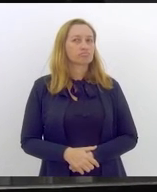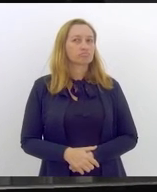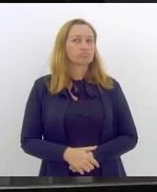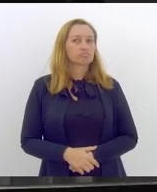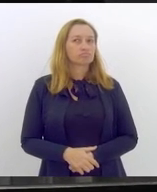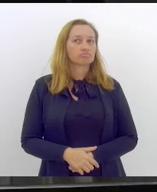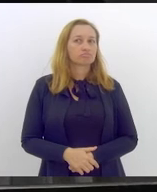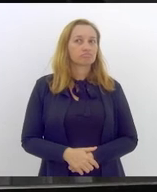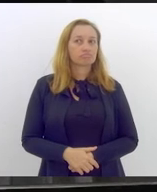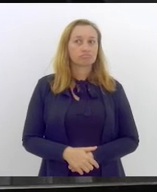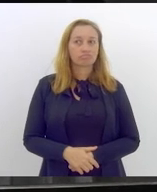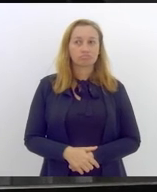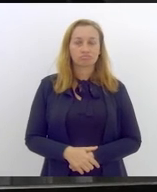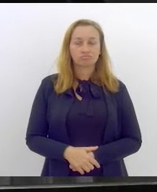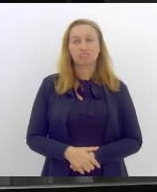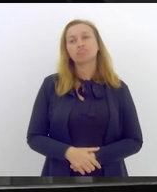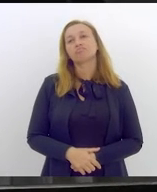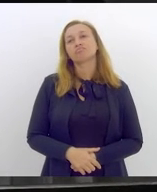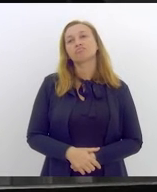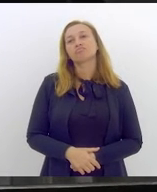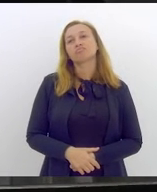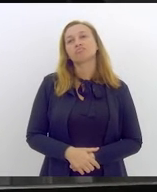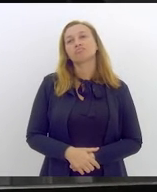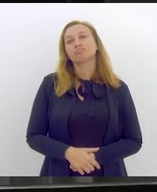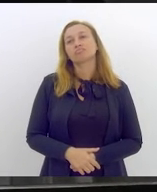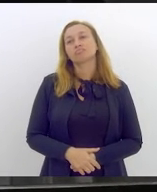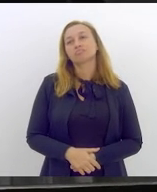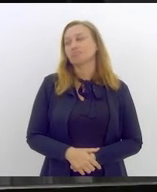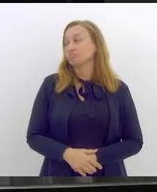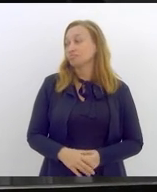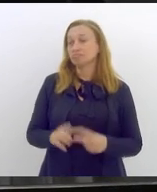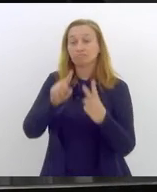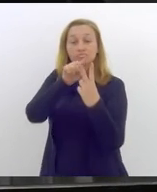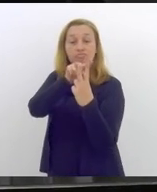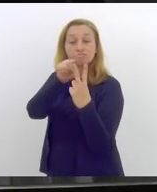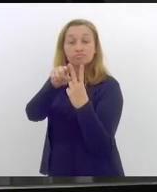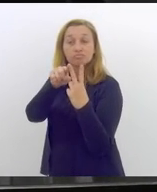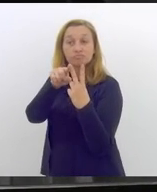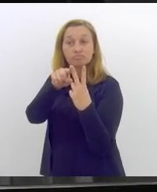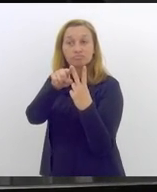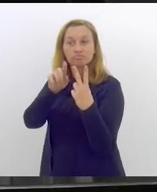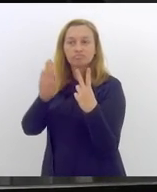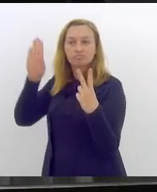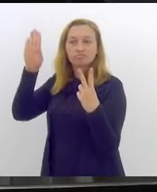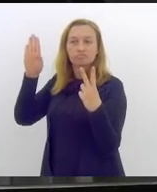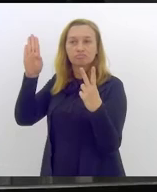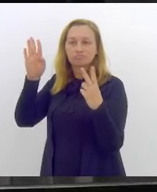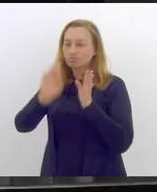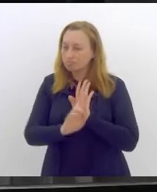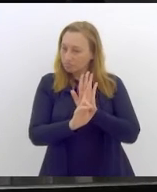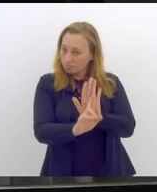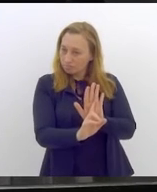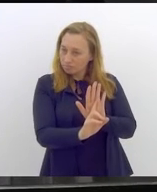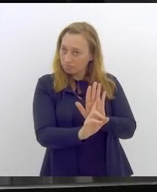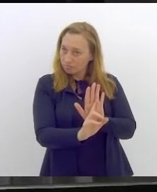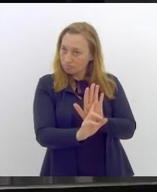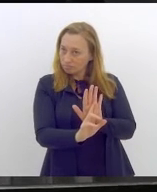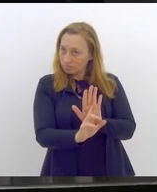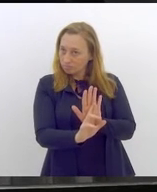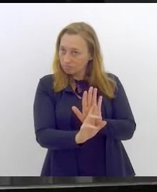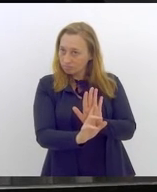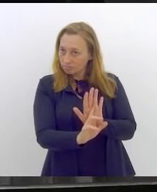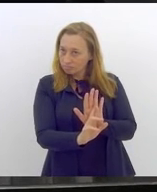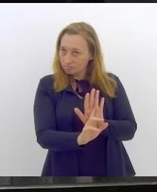diante de nós dois candidatos que representam posturas iniciativas